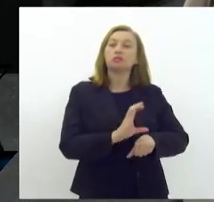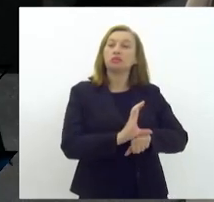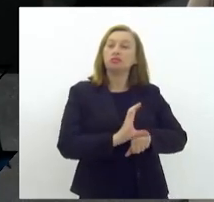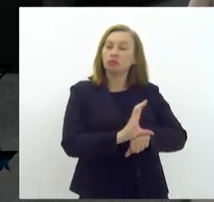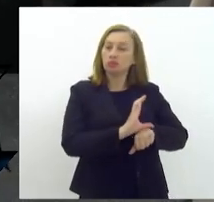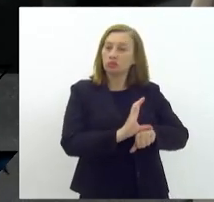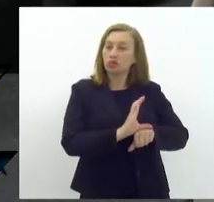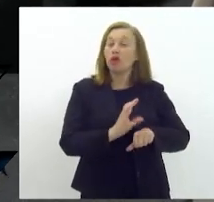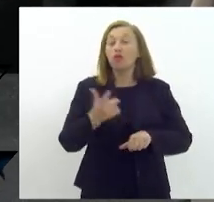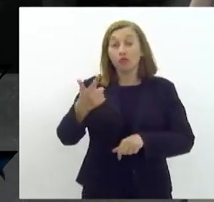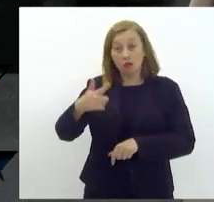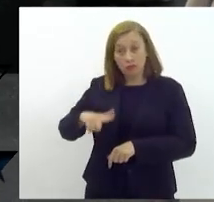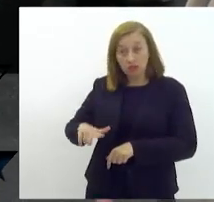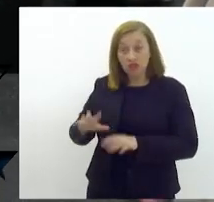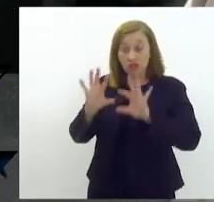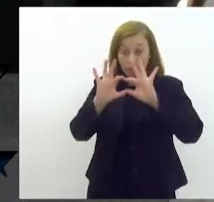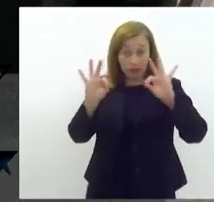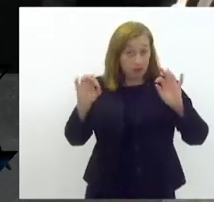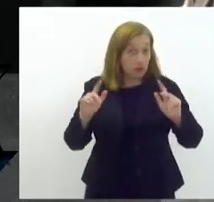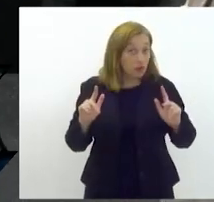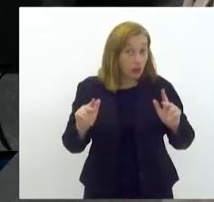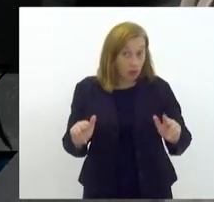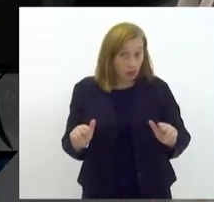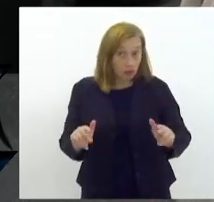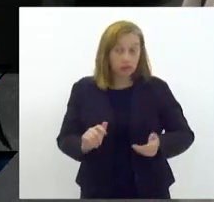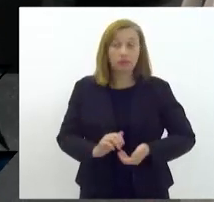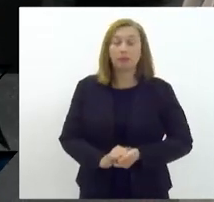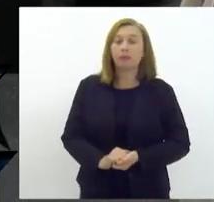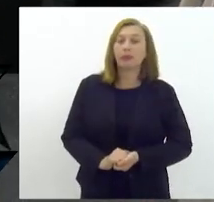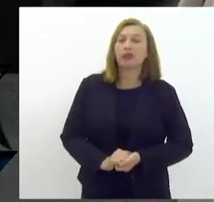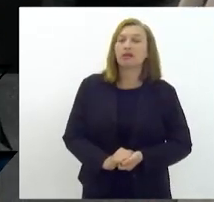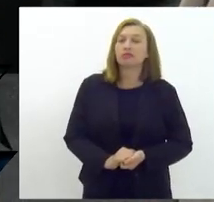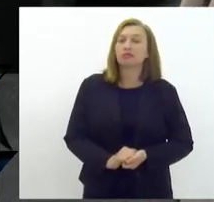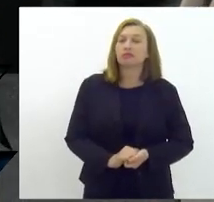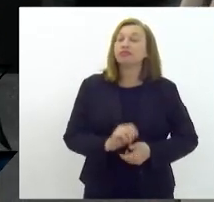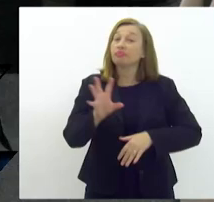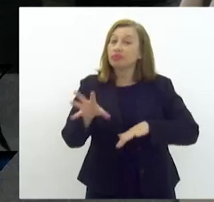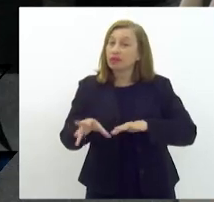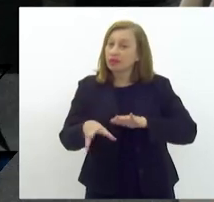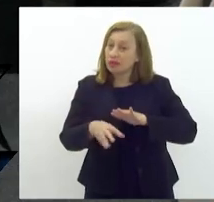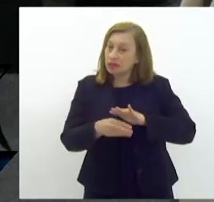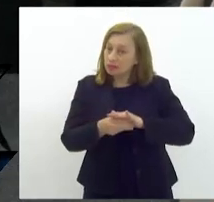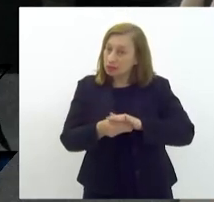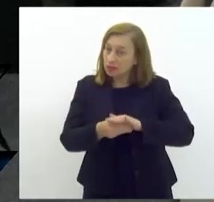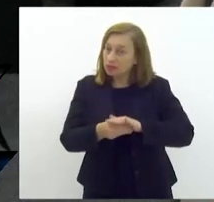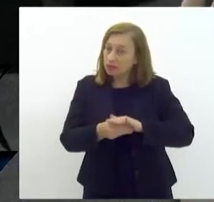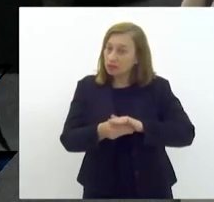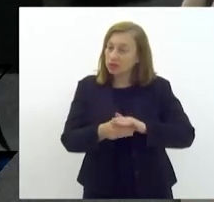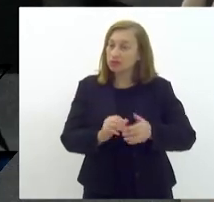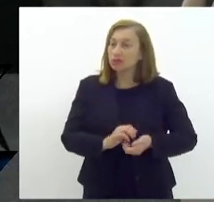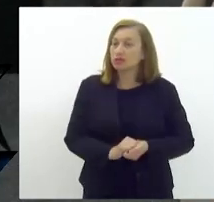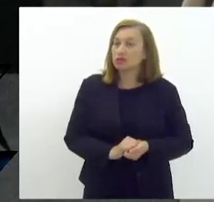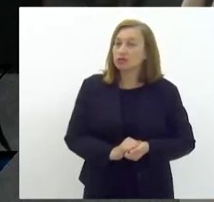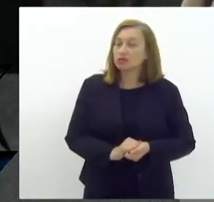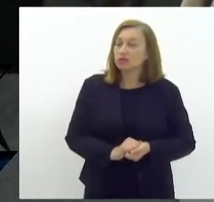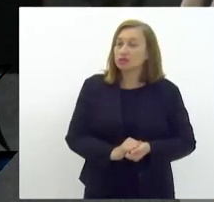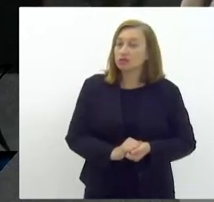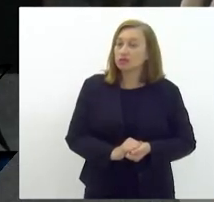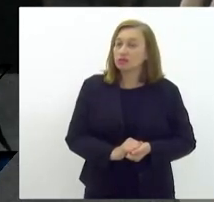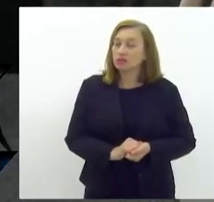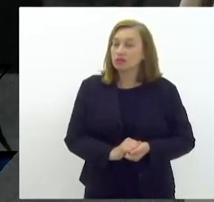vou repetir a mesma frase as emendas impositivas